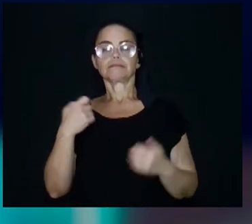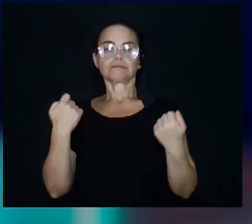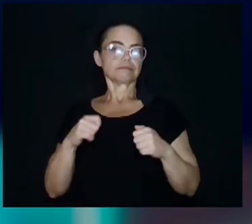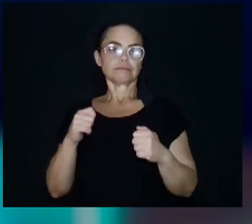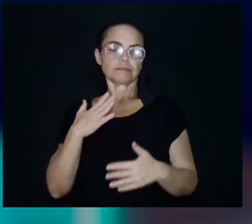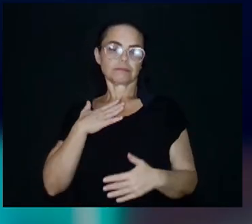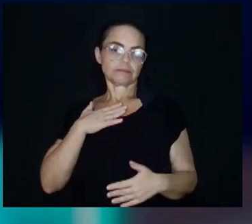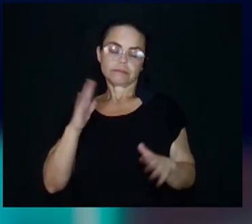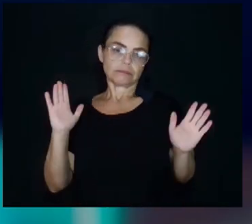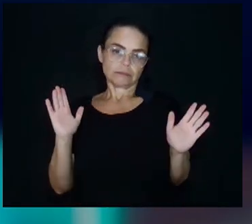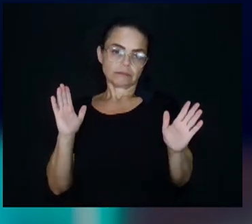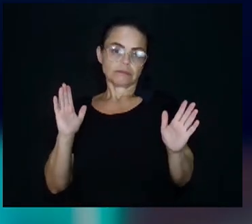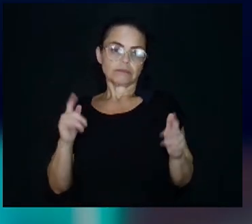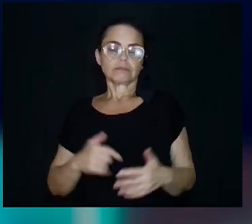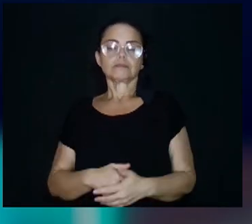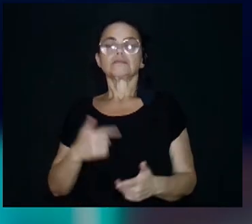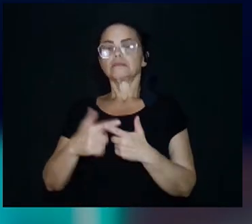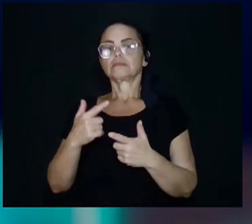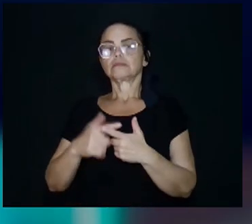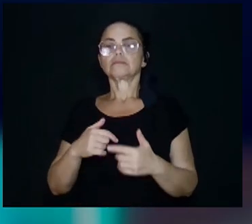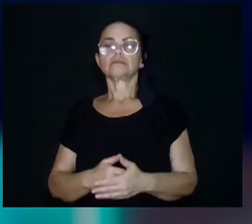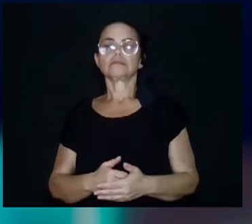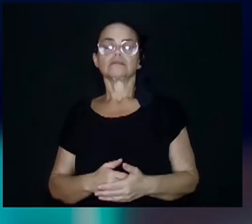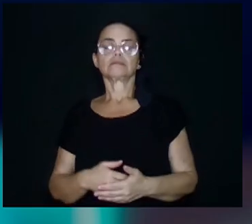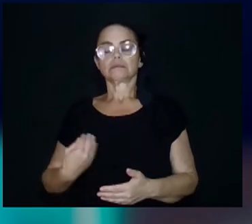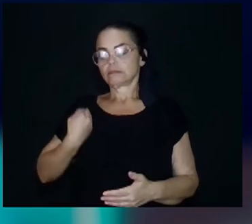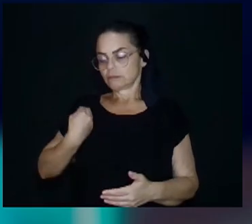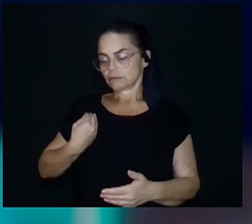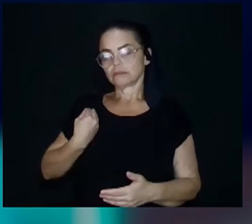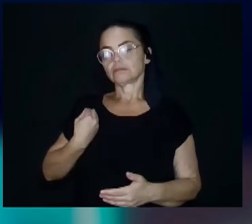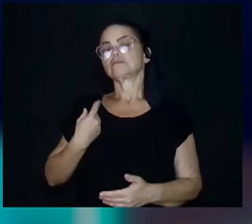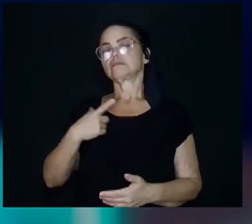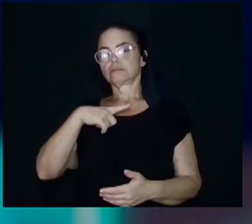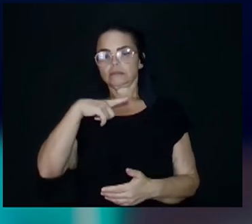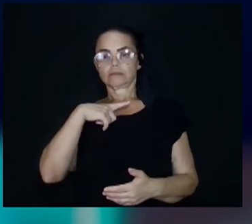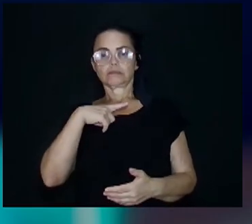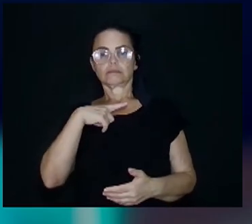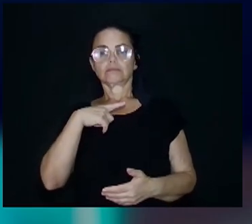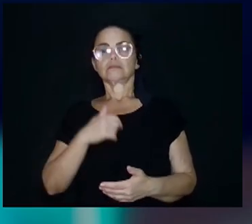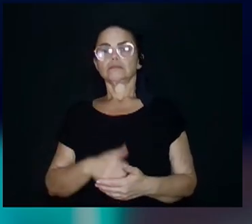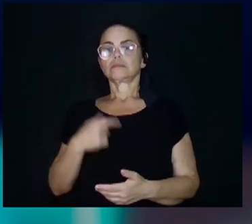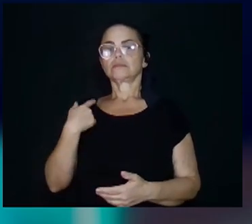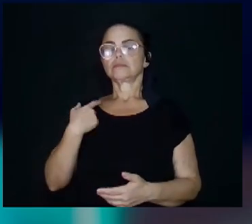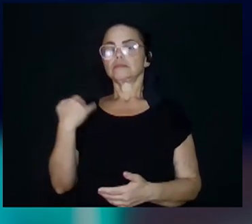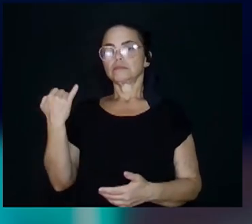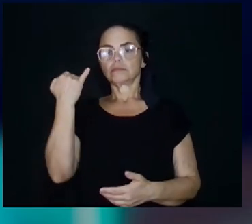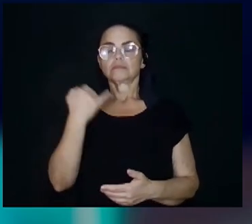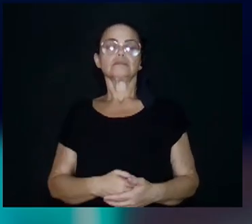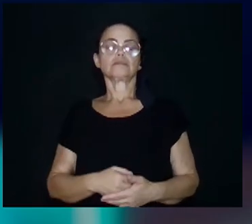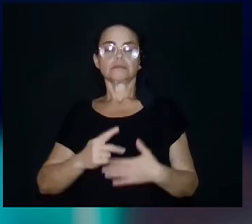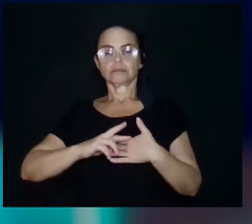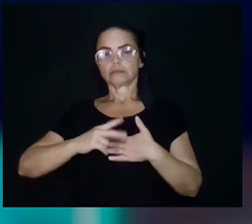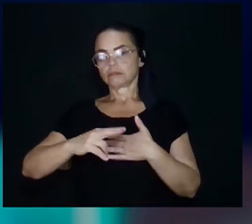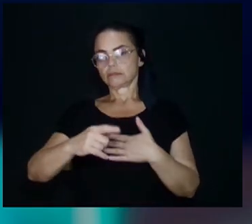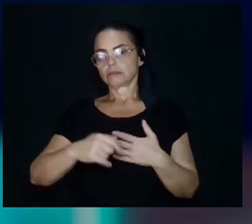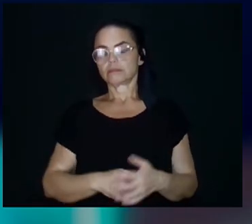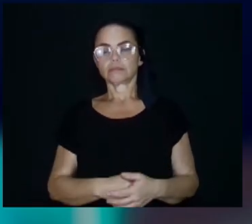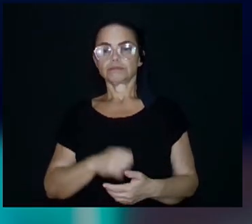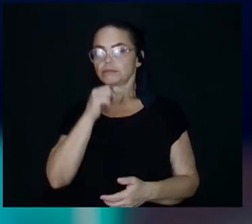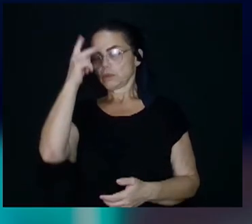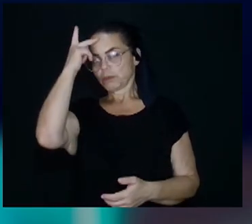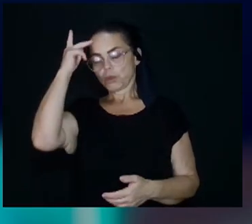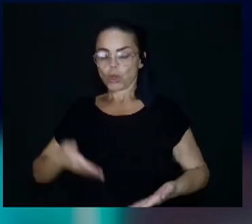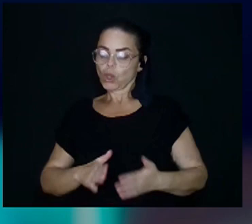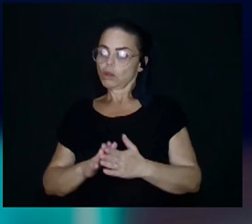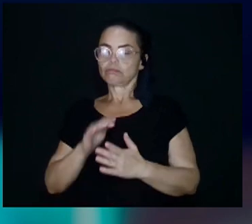porque já passei na minha vida pelo que eu tinha que passar. É feito pela criança que às vezes nem nasceu ainda, ou pela criança que está na escola